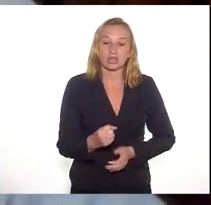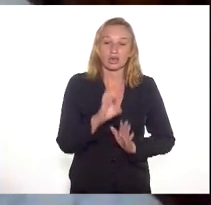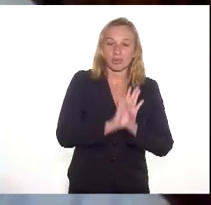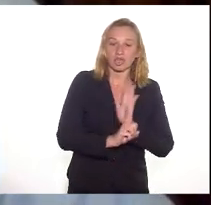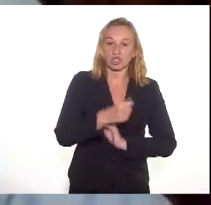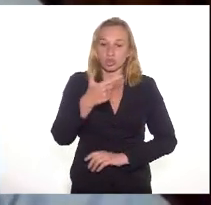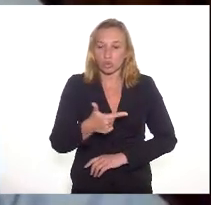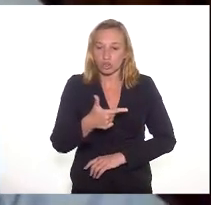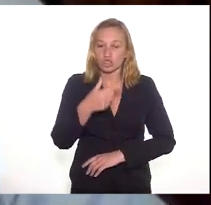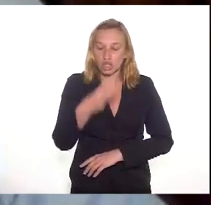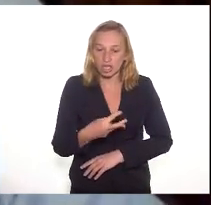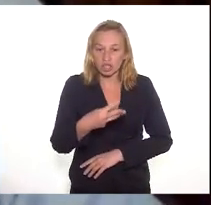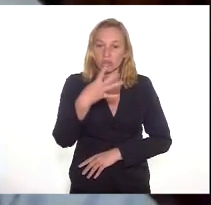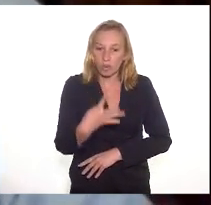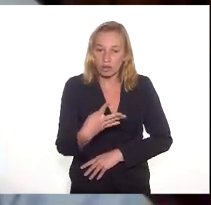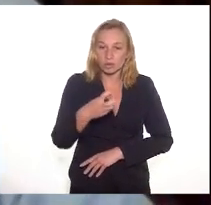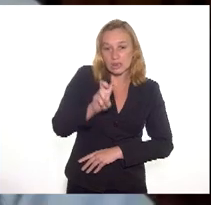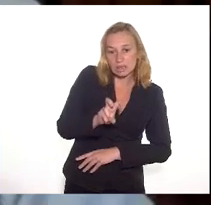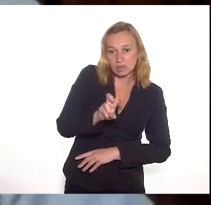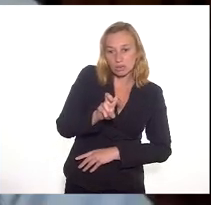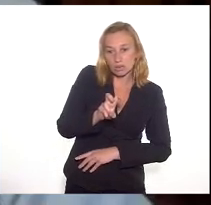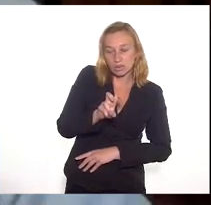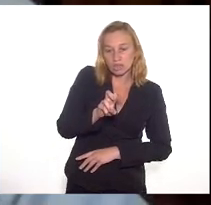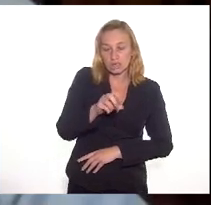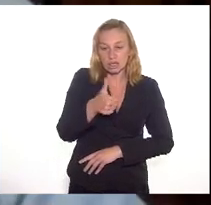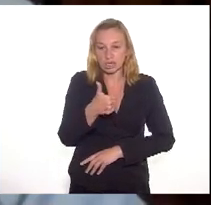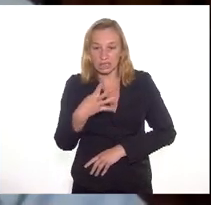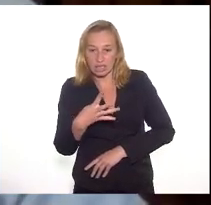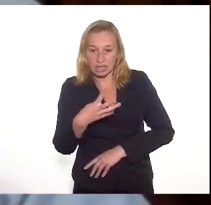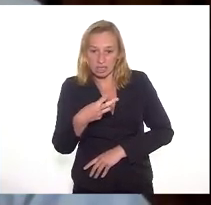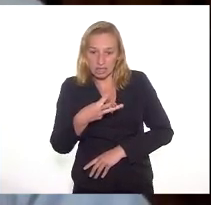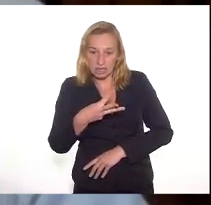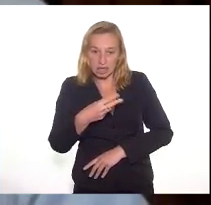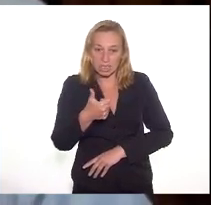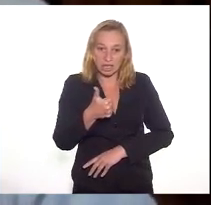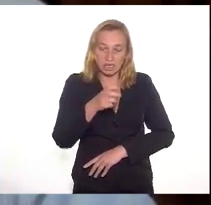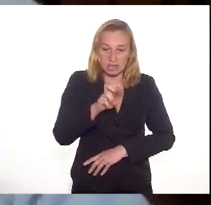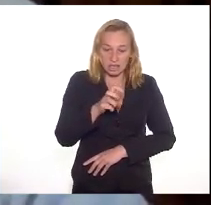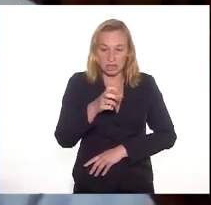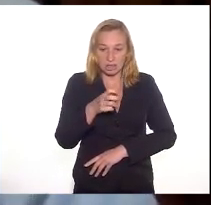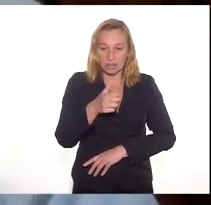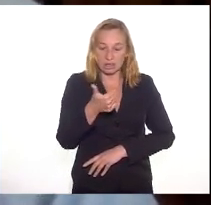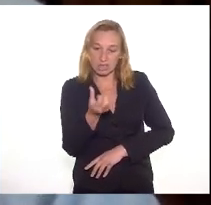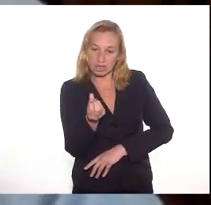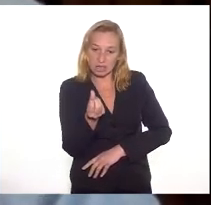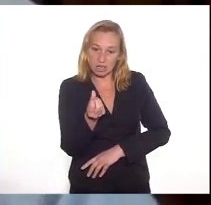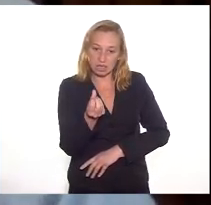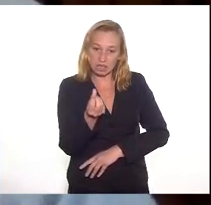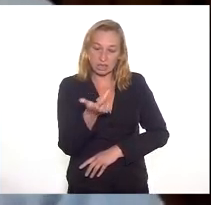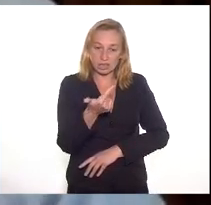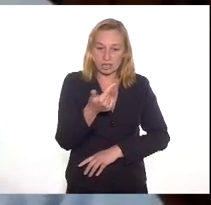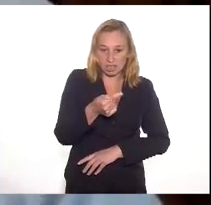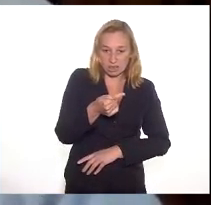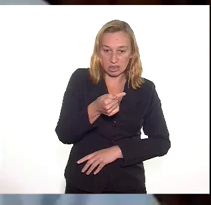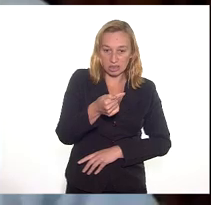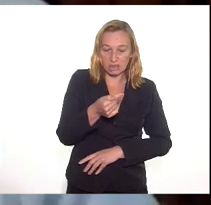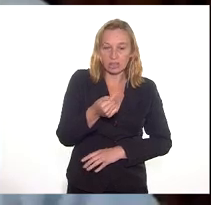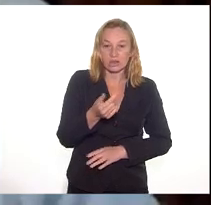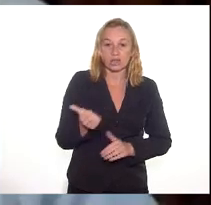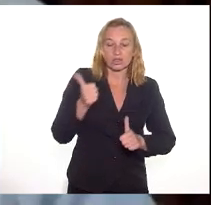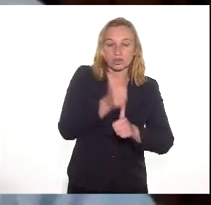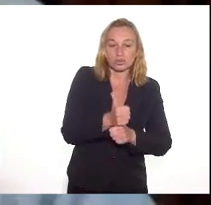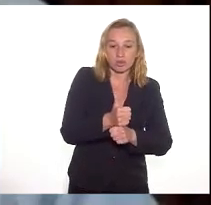3, 4, 5, 13, 14, 15, 16 e 17. Favorável